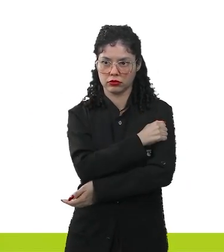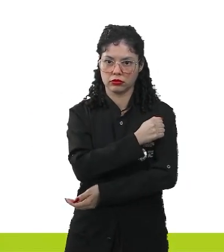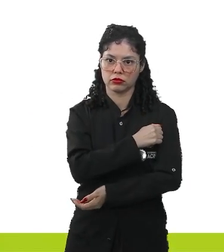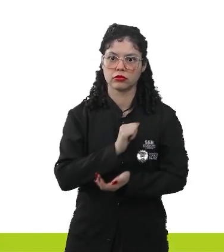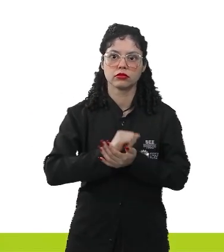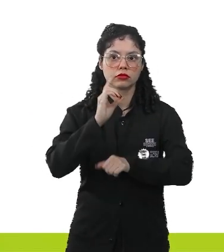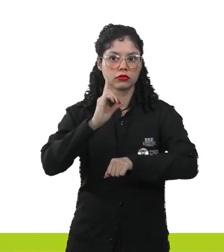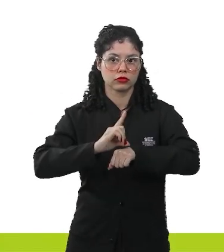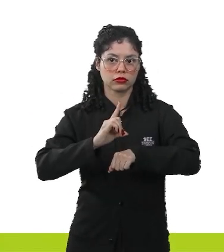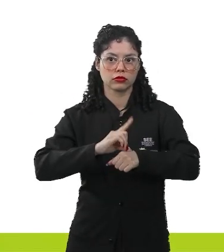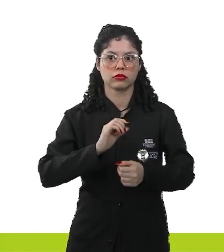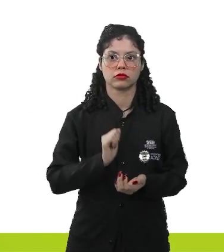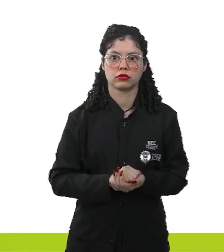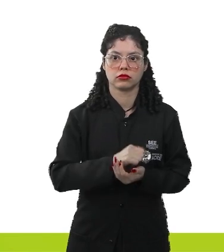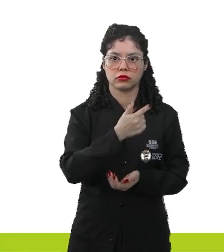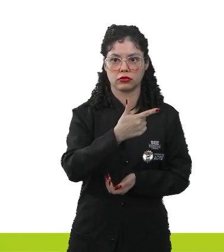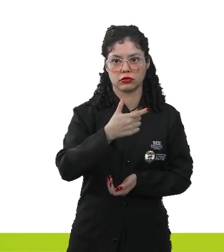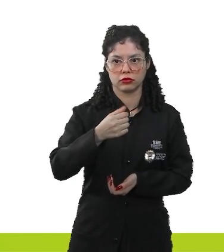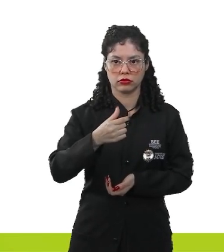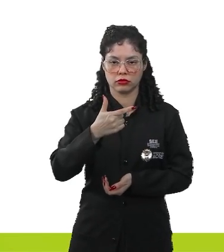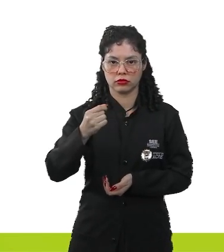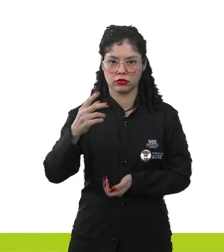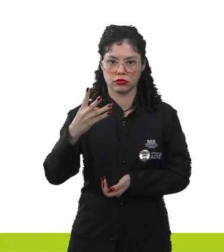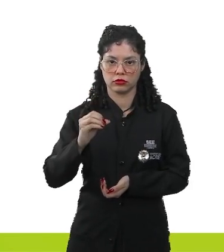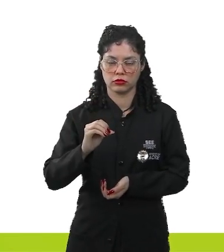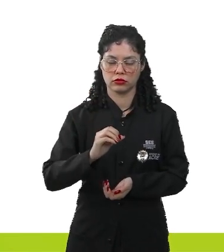alunos. A diretora só pode gastar R$